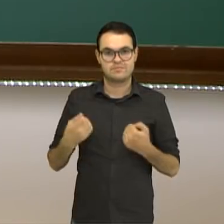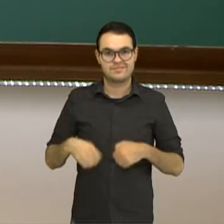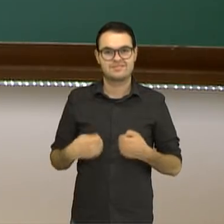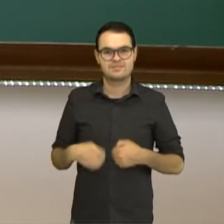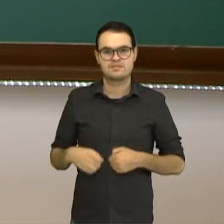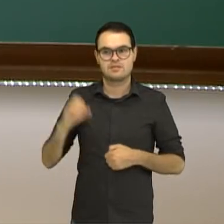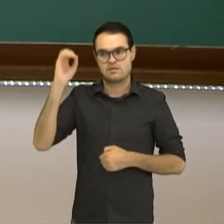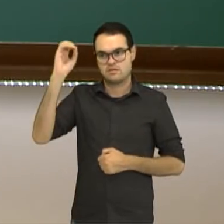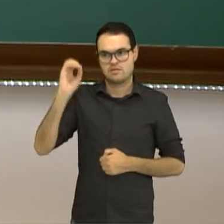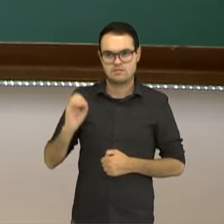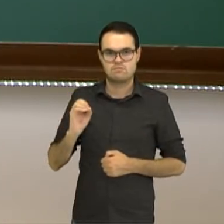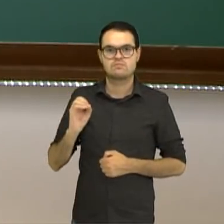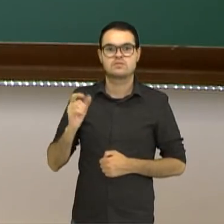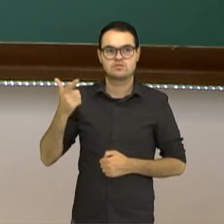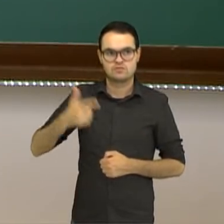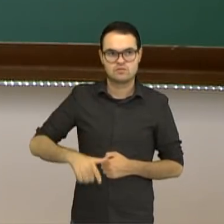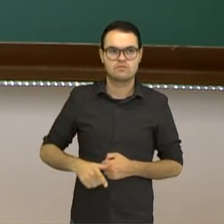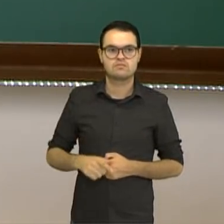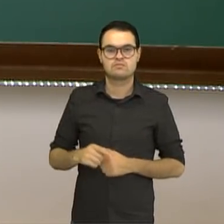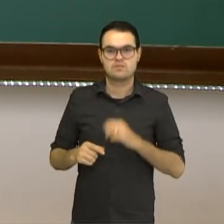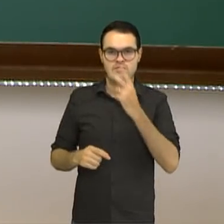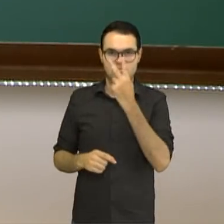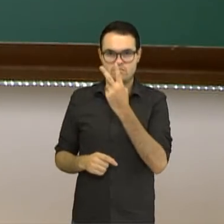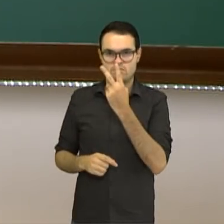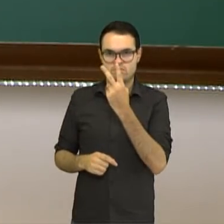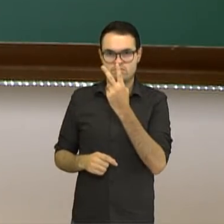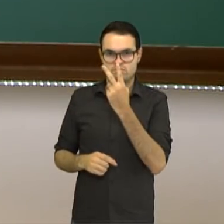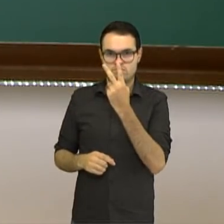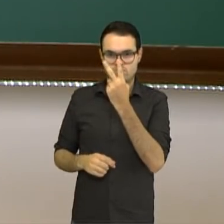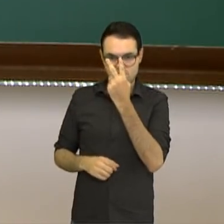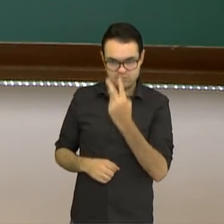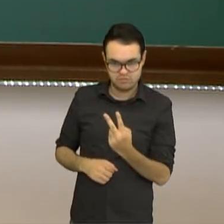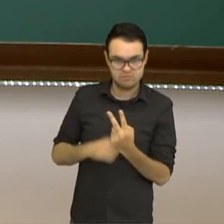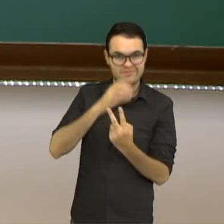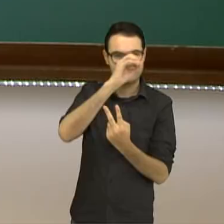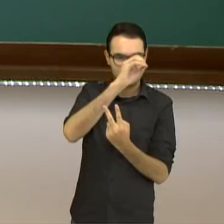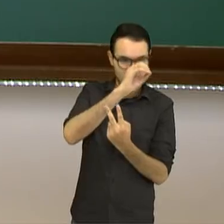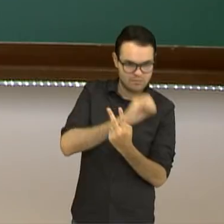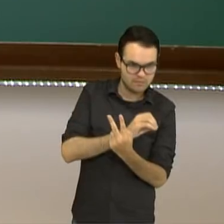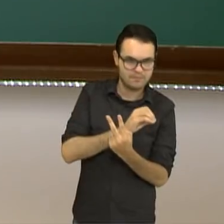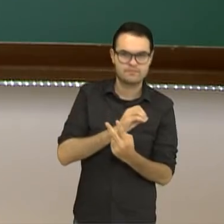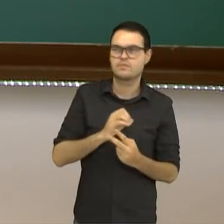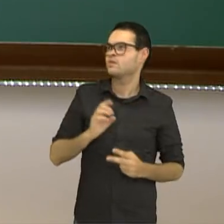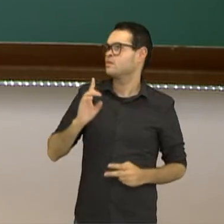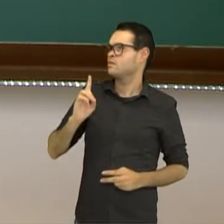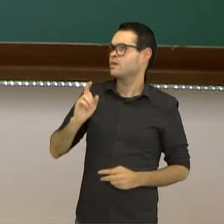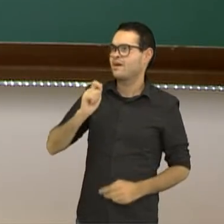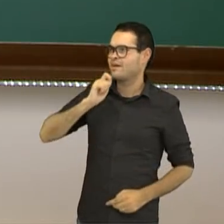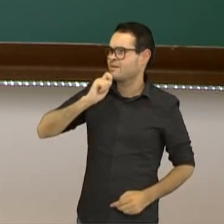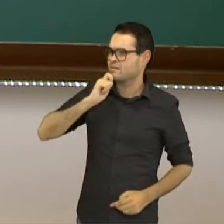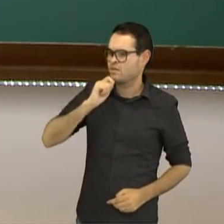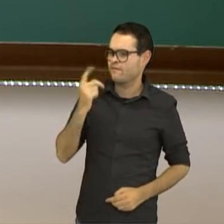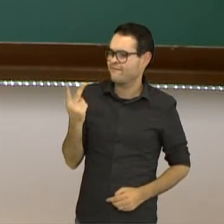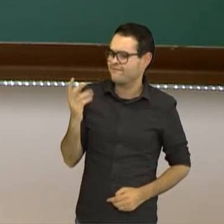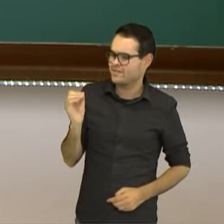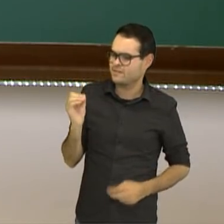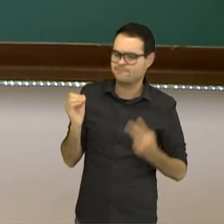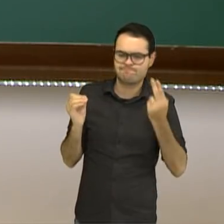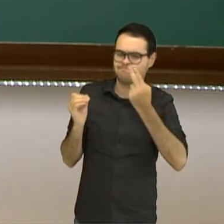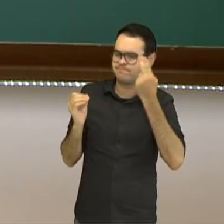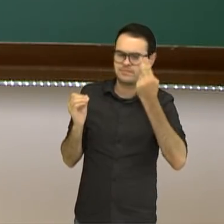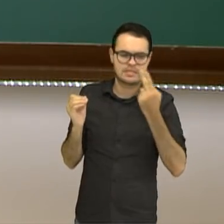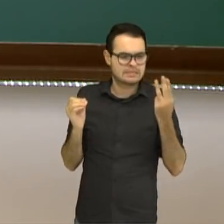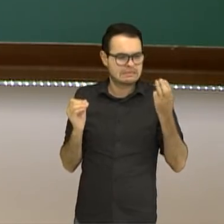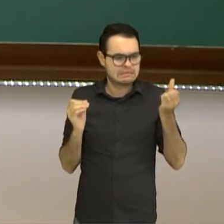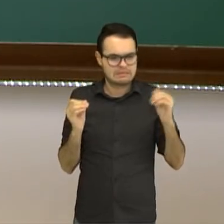aqui. E aí, eu vou para a centena. Olha lá. Mas, professora, ainda não deu, porque 20 não dá para